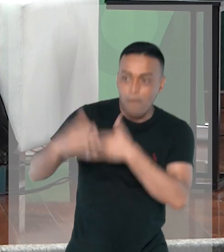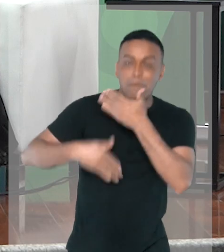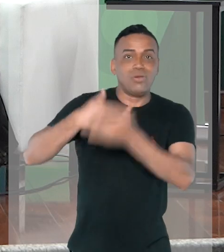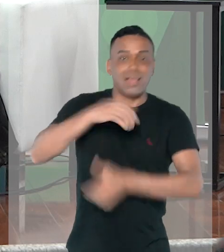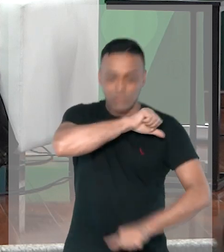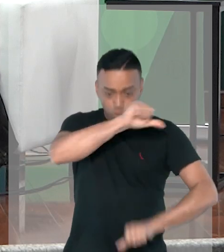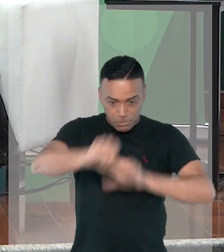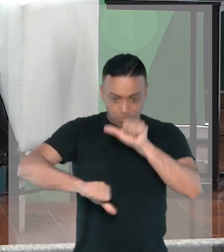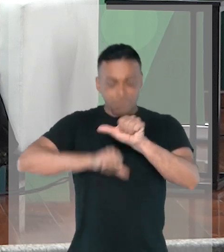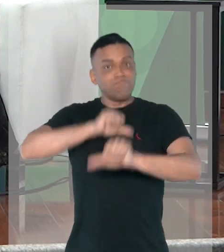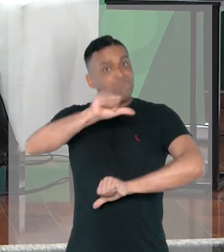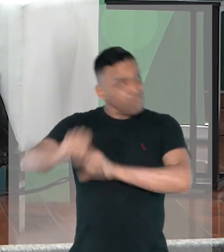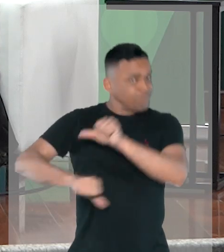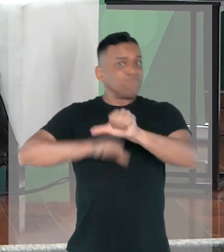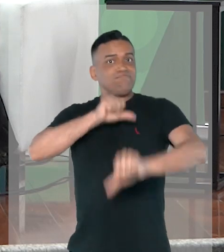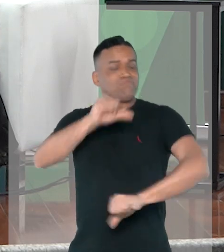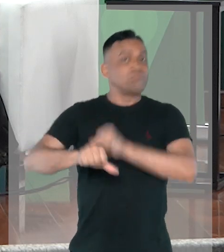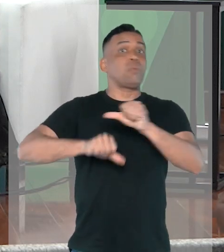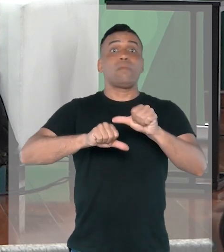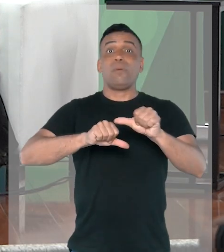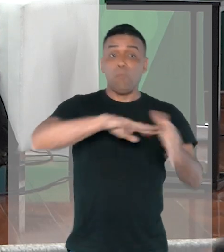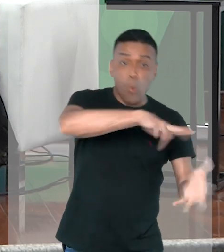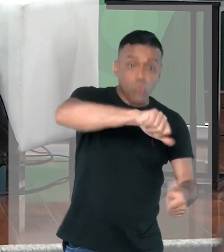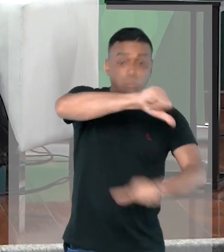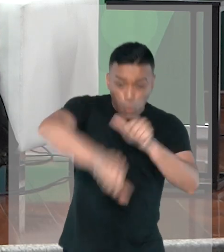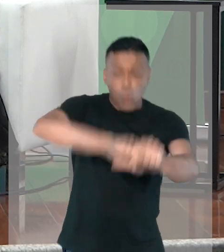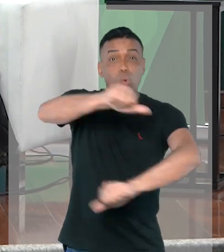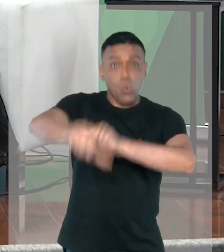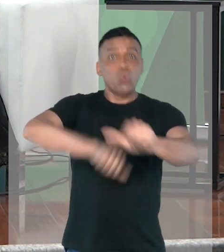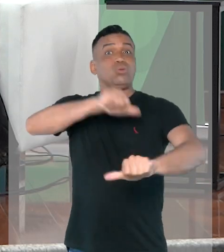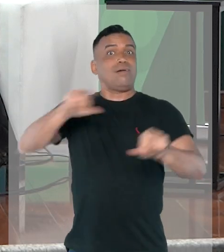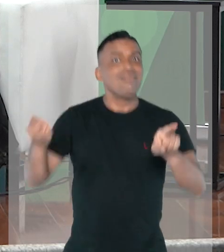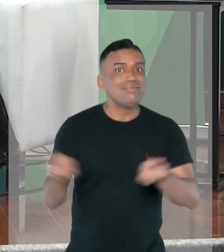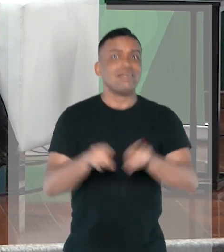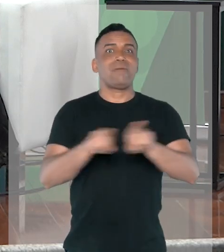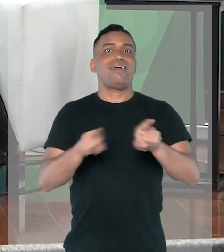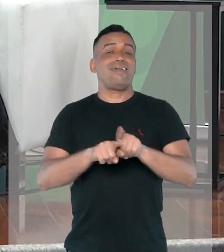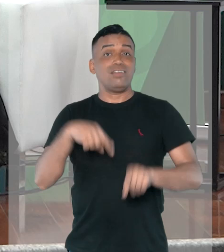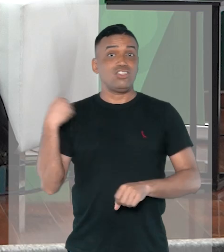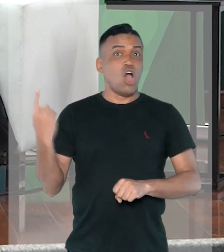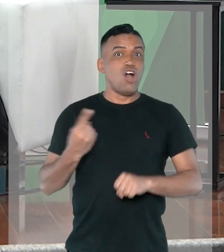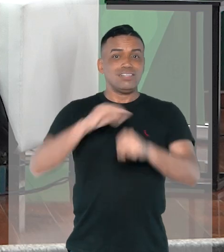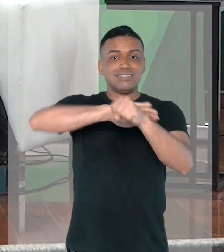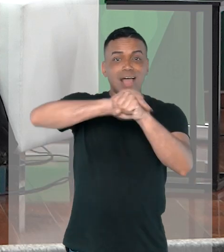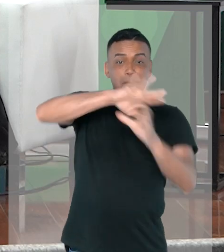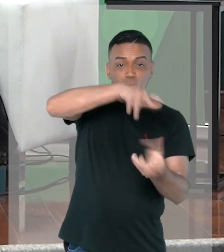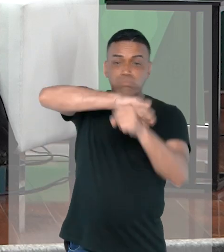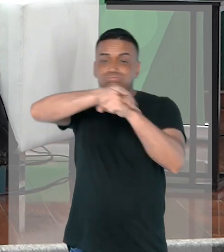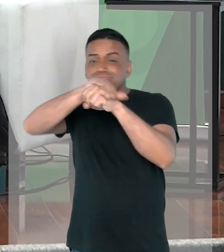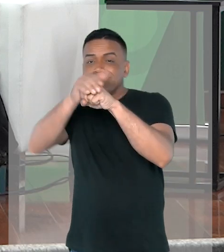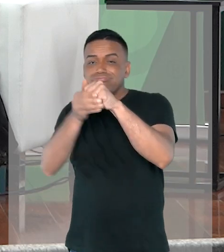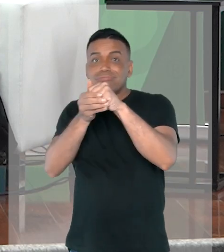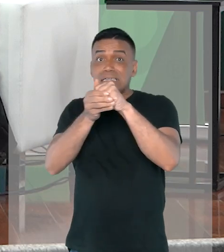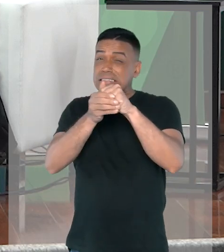de transformação incessante que é o planeta Terra e todos nós que estamos nessa camadinha fininha aqui de cima, que